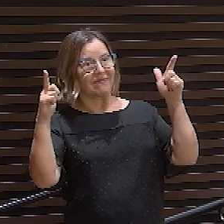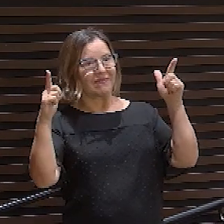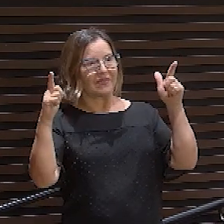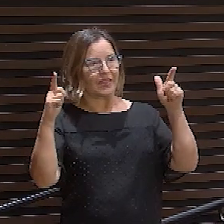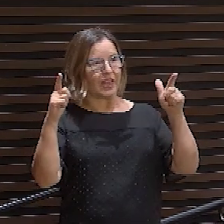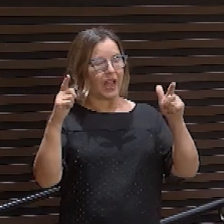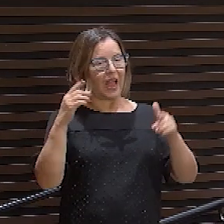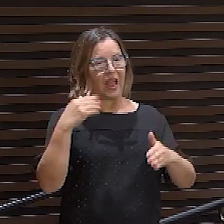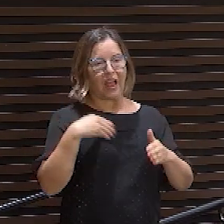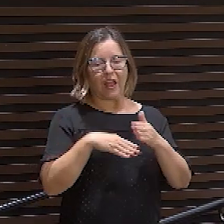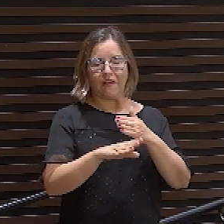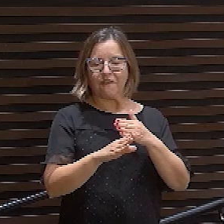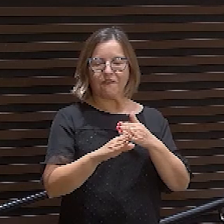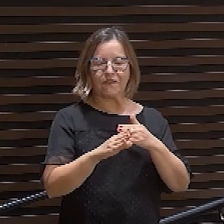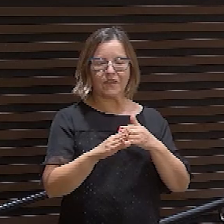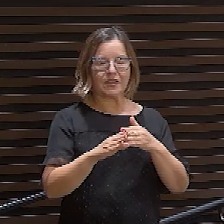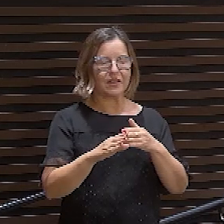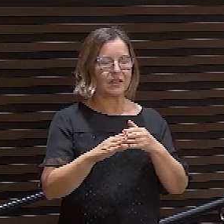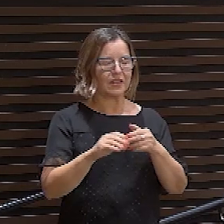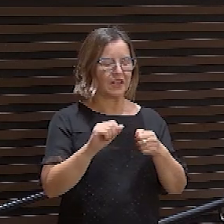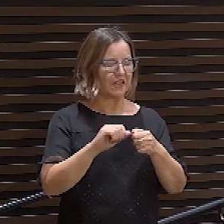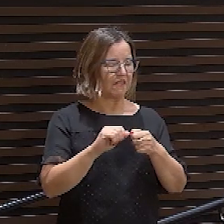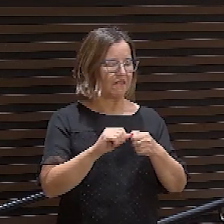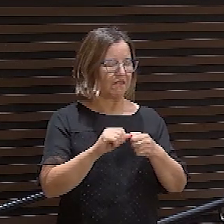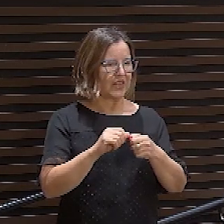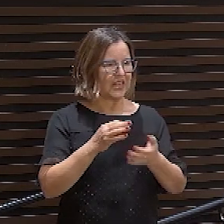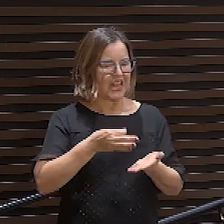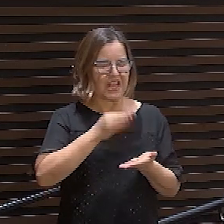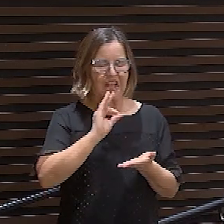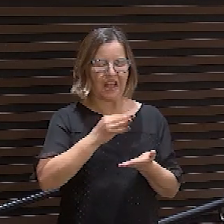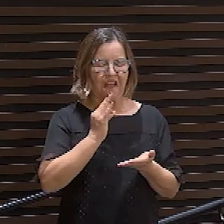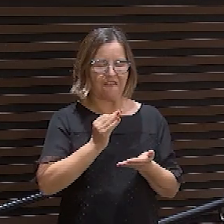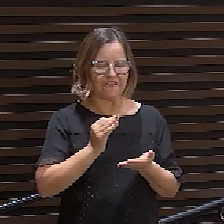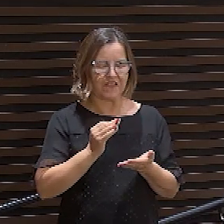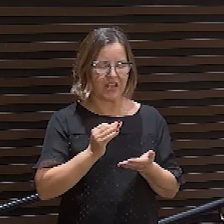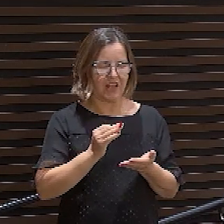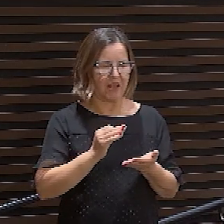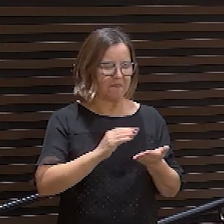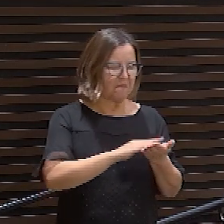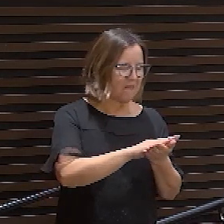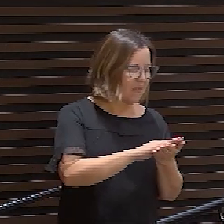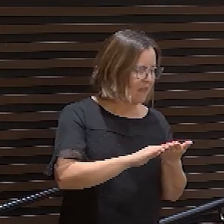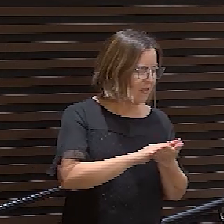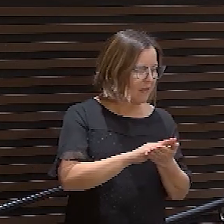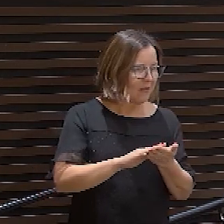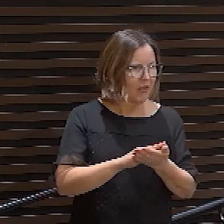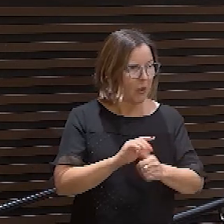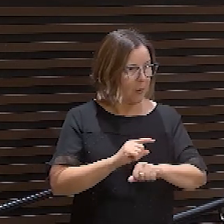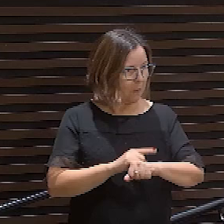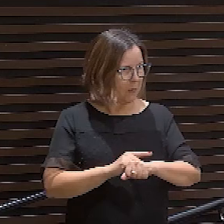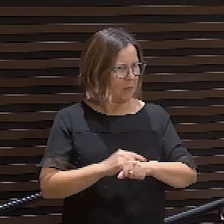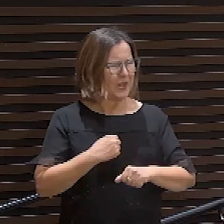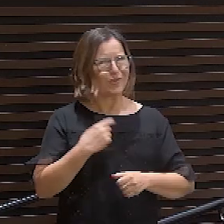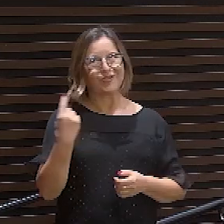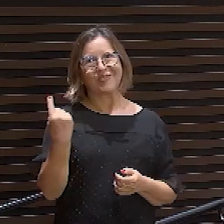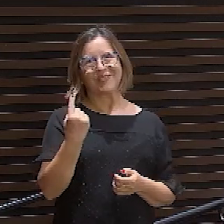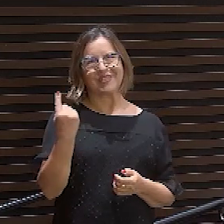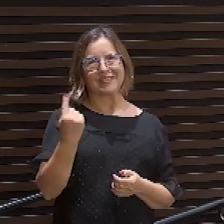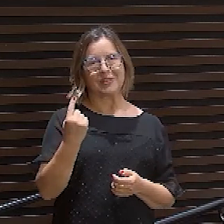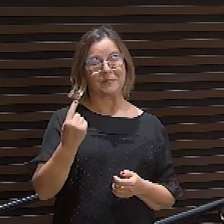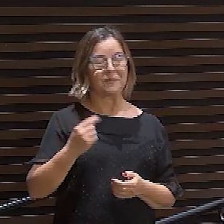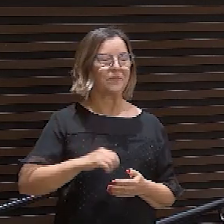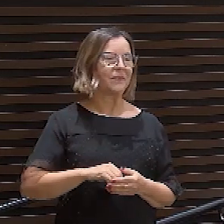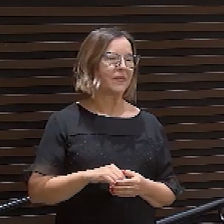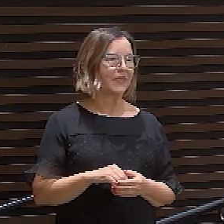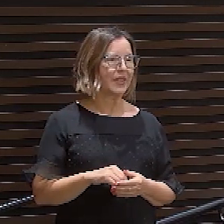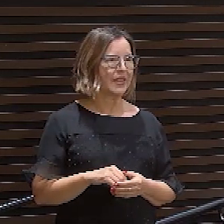o café, fui lavar algumas louças. Era um momento em que eu estava só, e eu fui